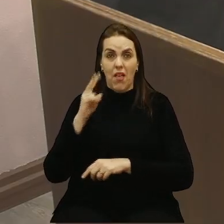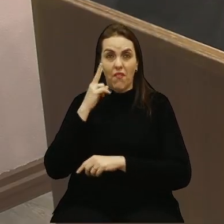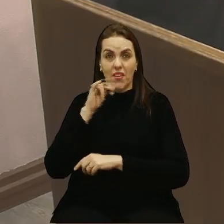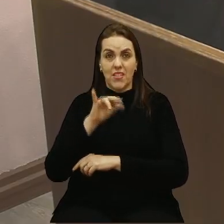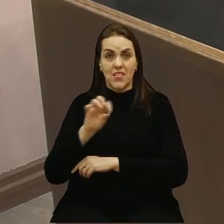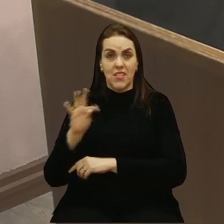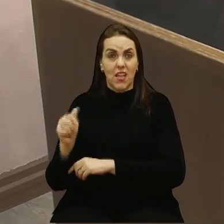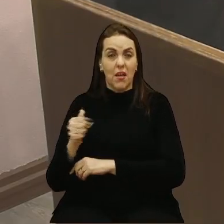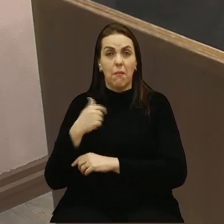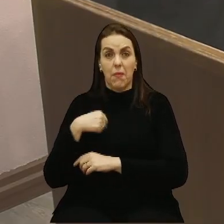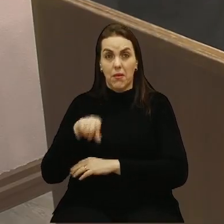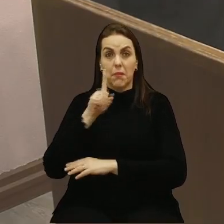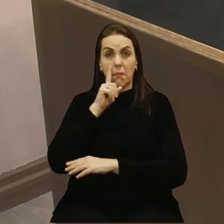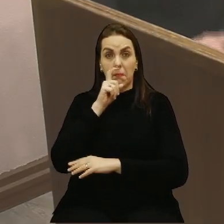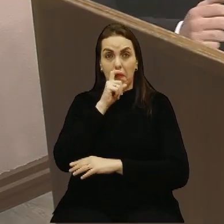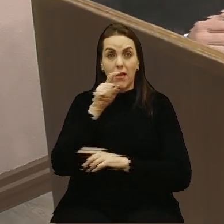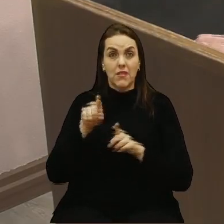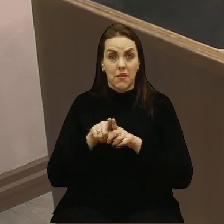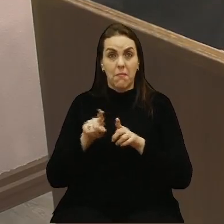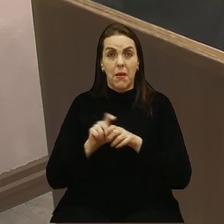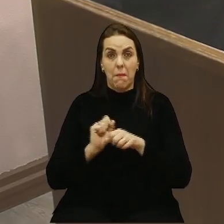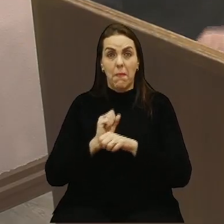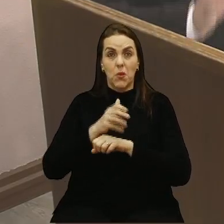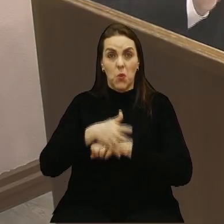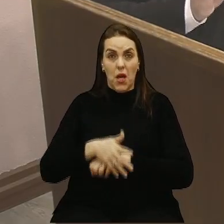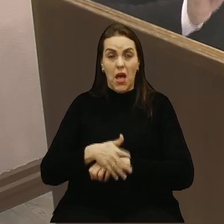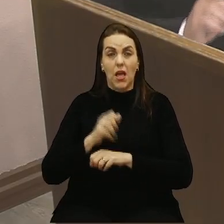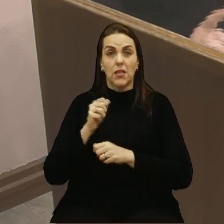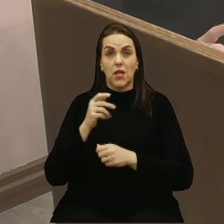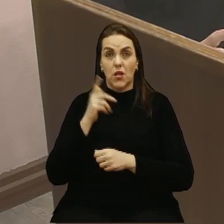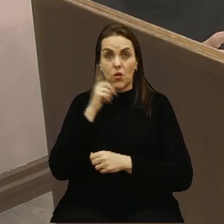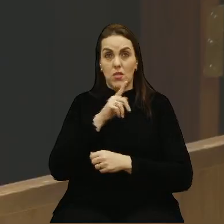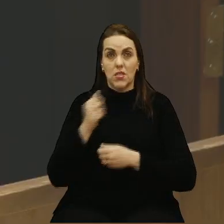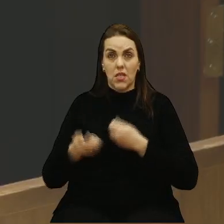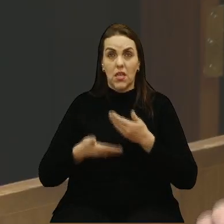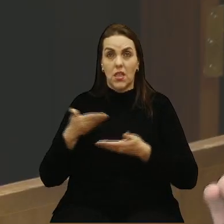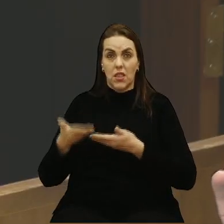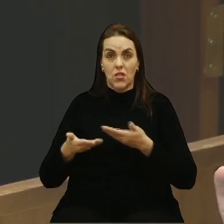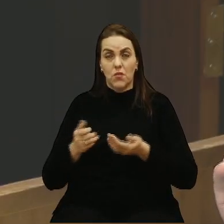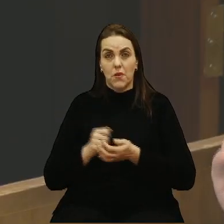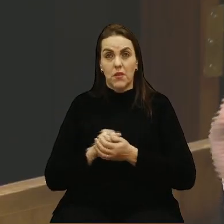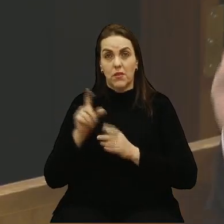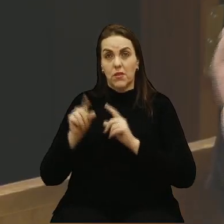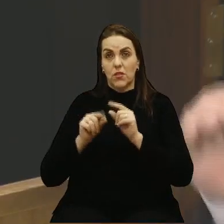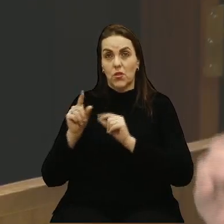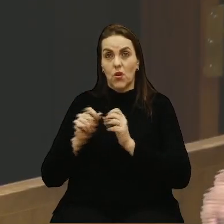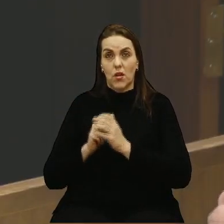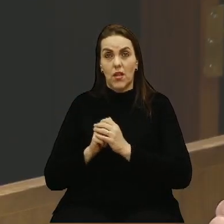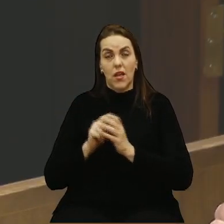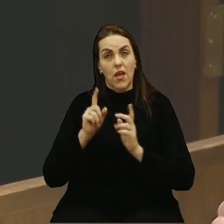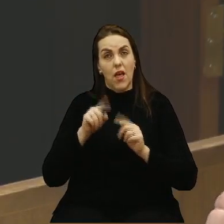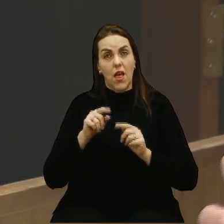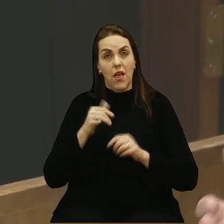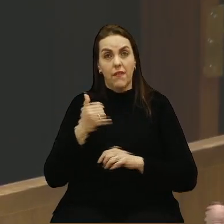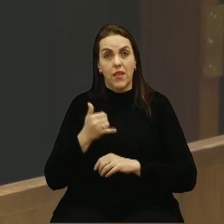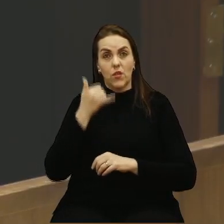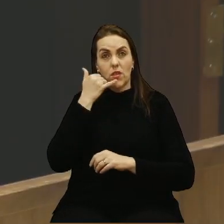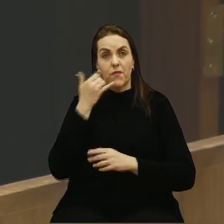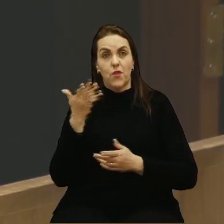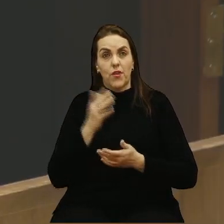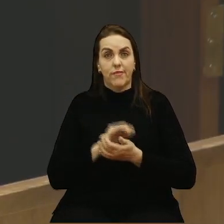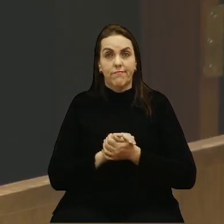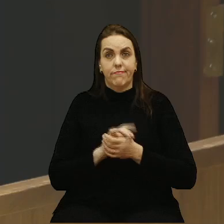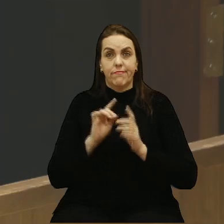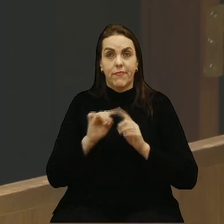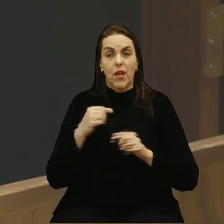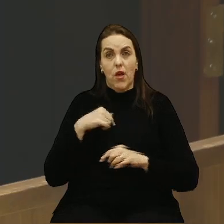pais. Acordar de madrugada para conseguir uma consulta, essa é uma opção. A outra opção é ficar no telefone, que aí cabe ao